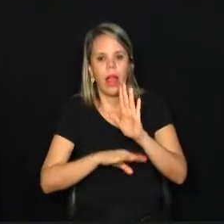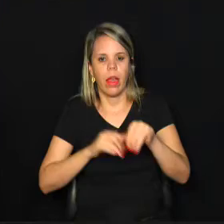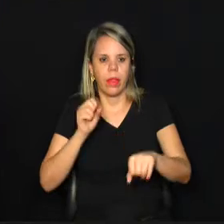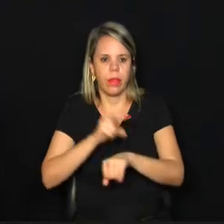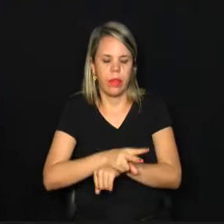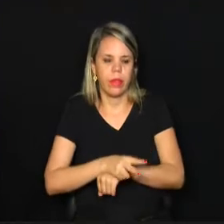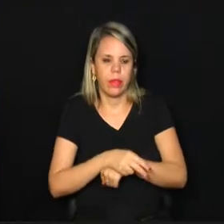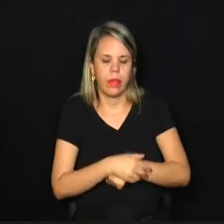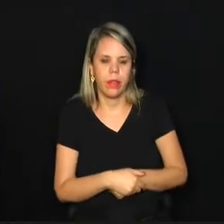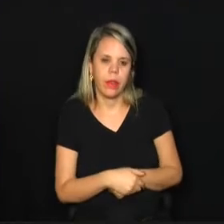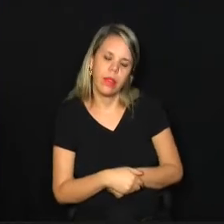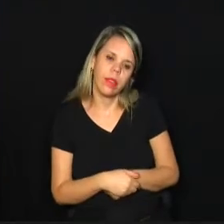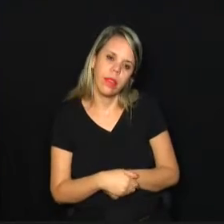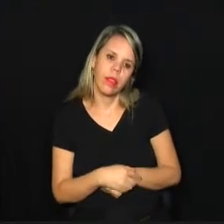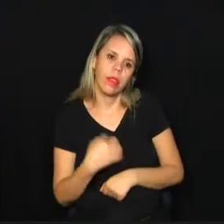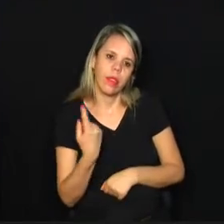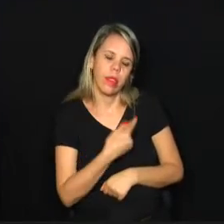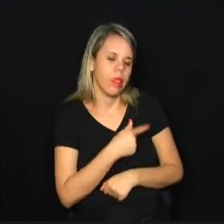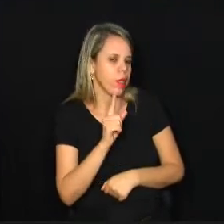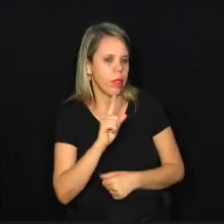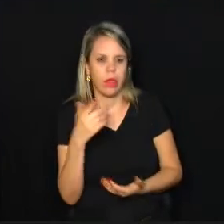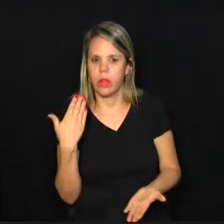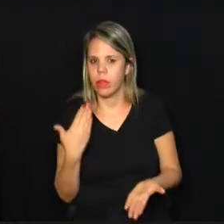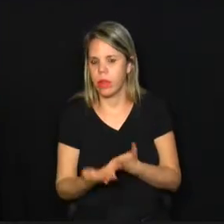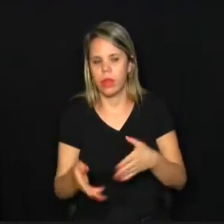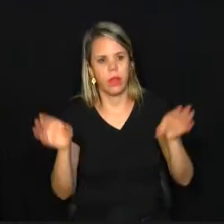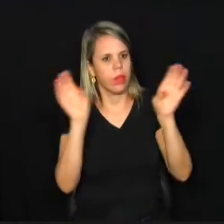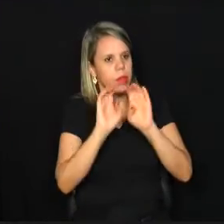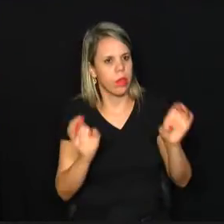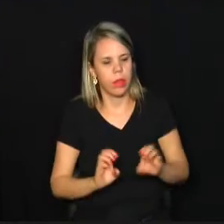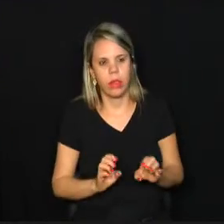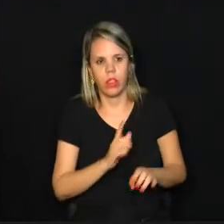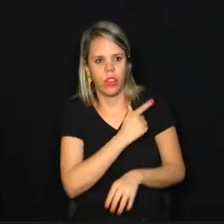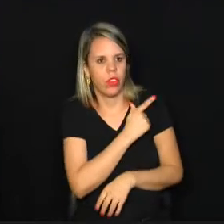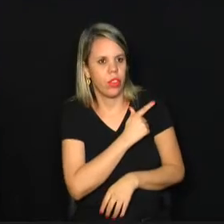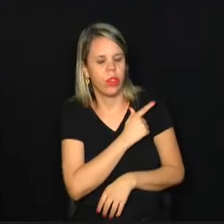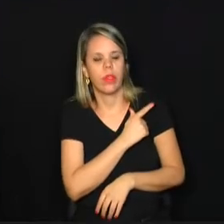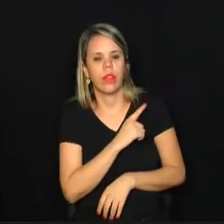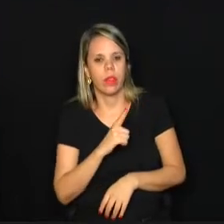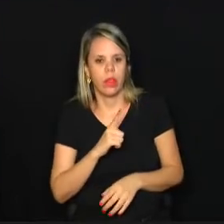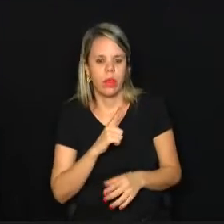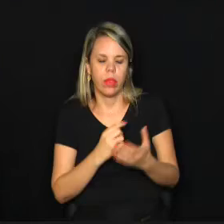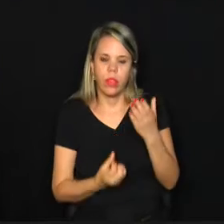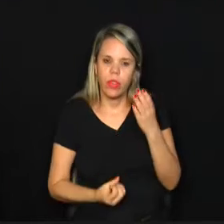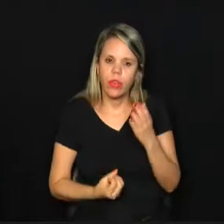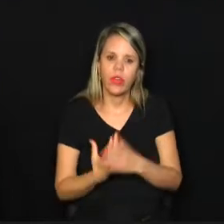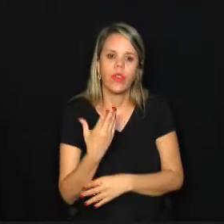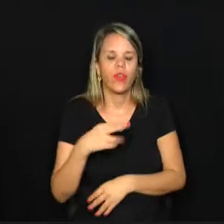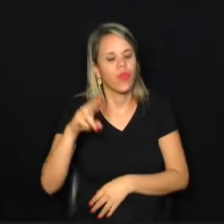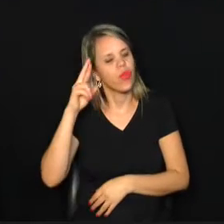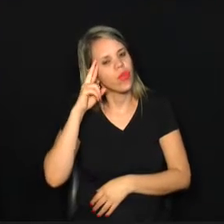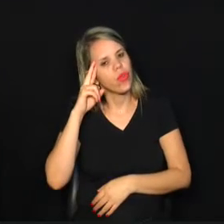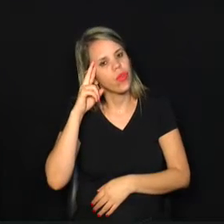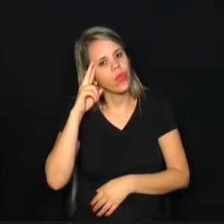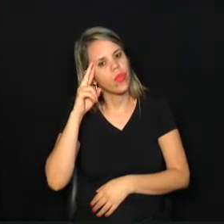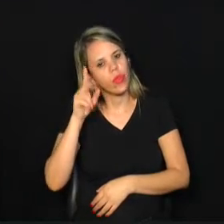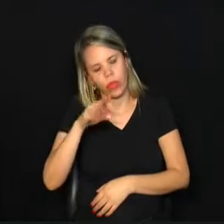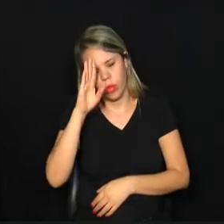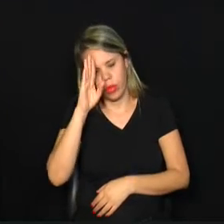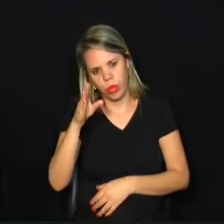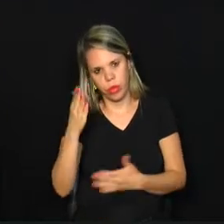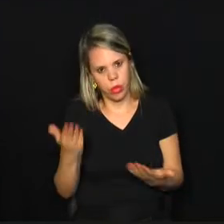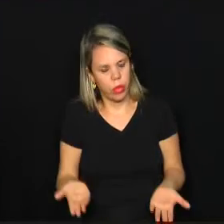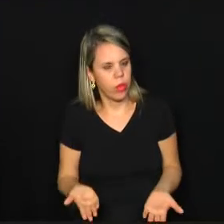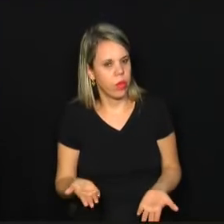cargos. Para a gente não perder a estrutura de gerência, e a gente tinha que criar as chefias, que isso é essencial, né?